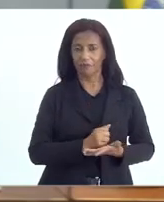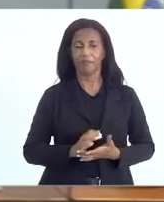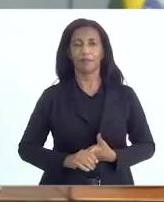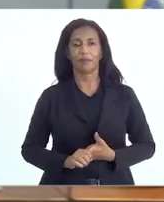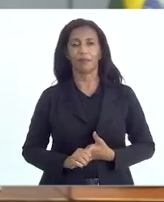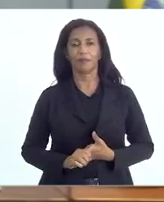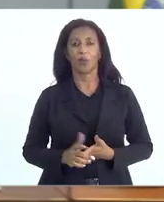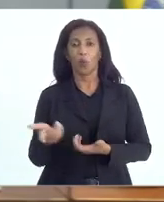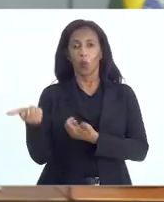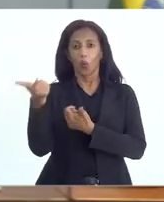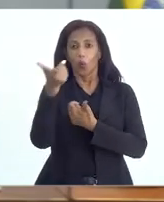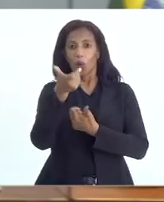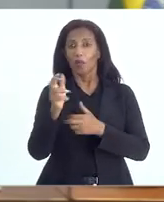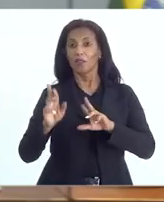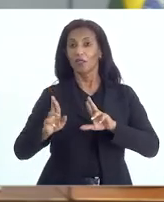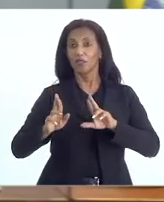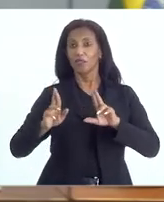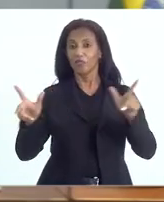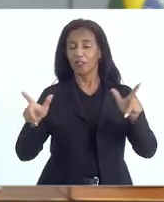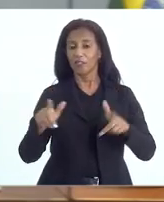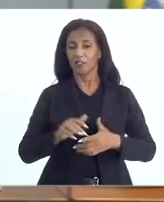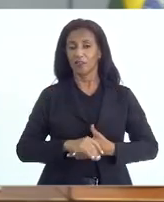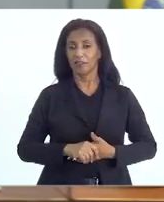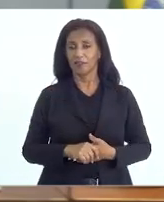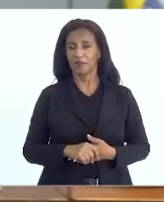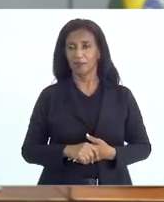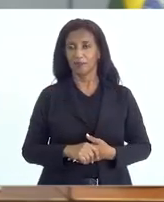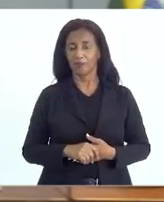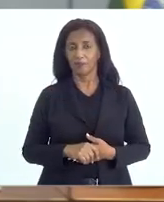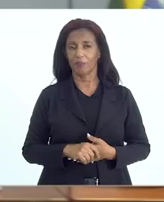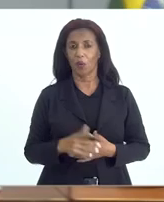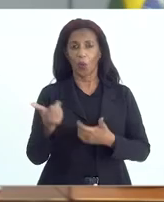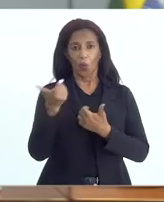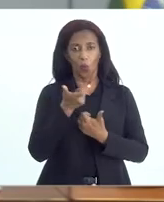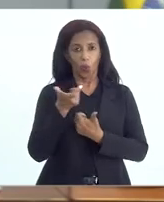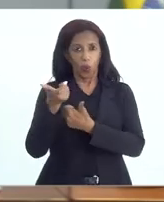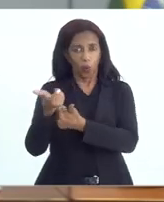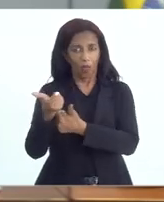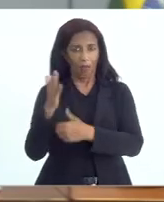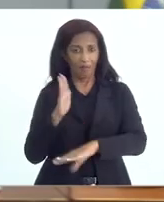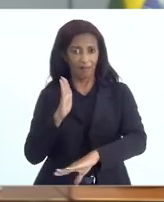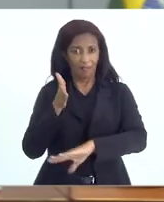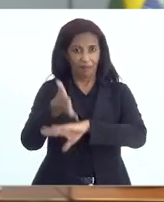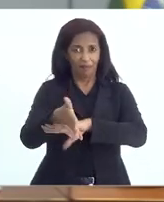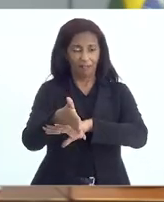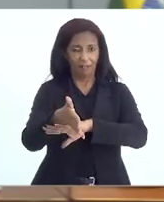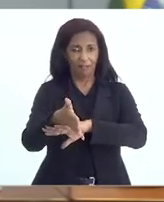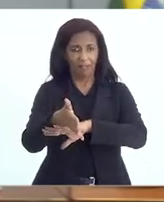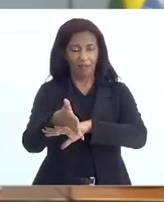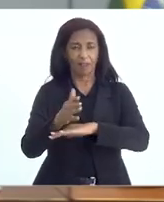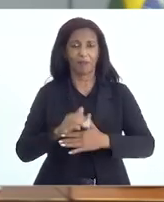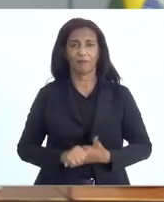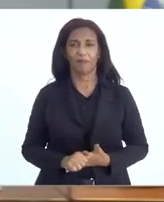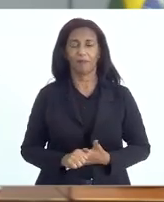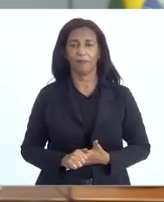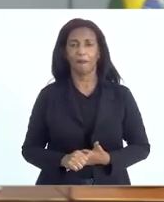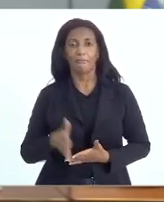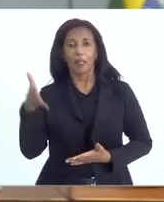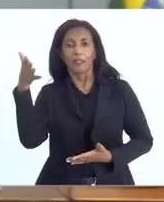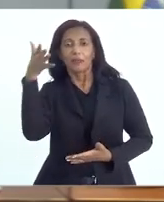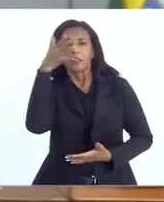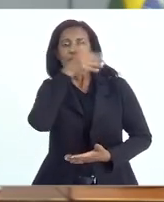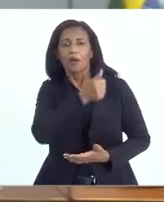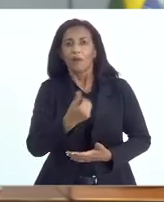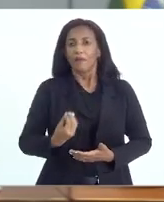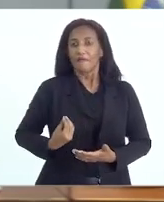os combatentes tem um diferencial é O Combatente ele entra para tirar uma vítima de